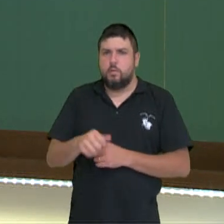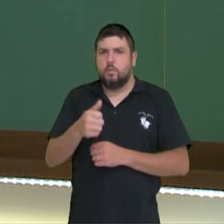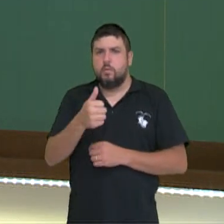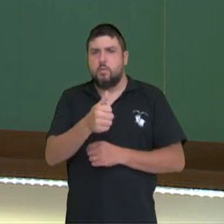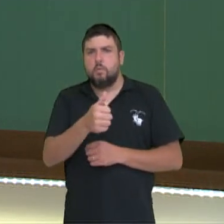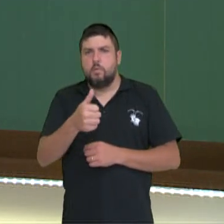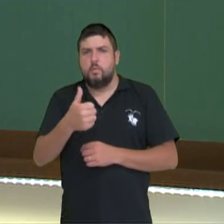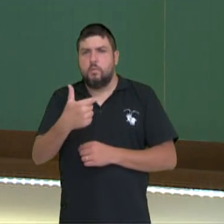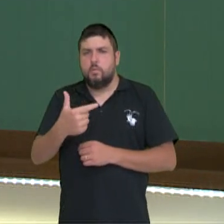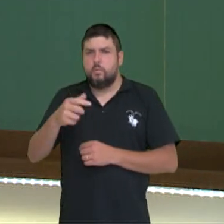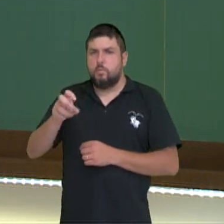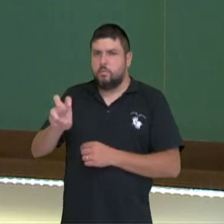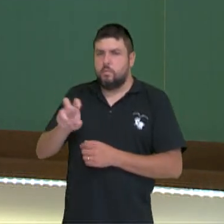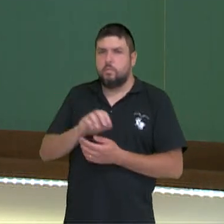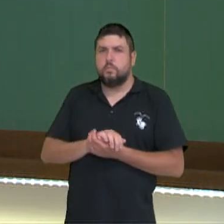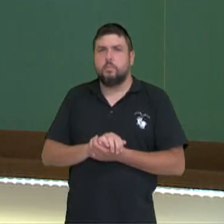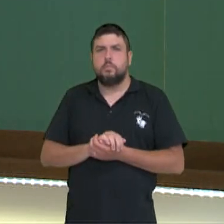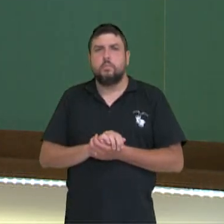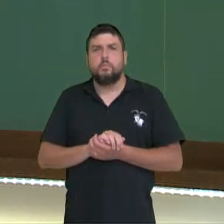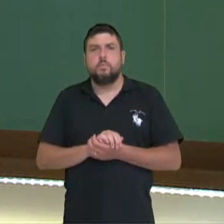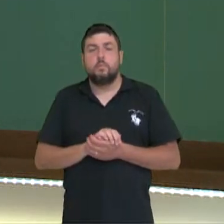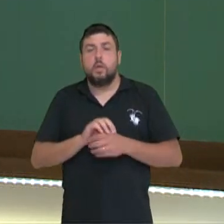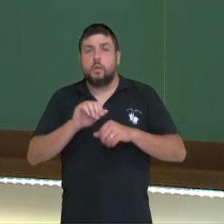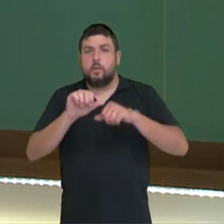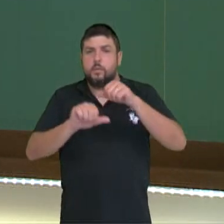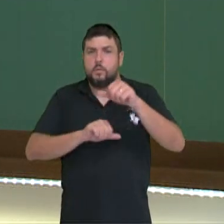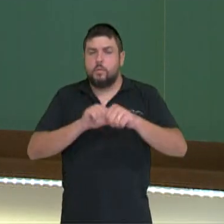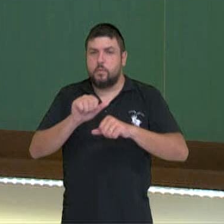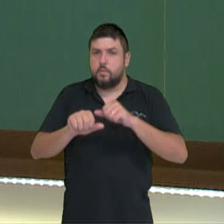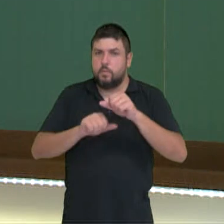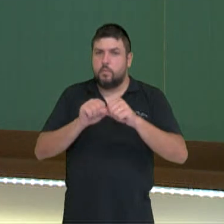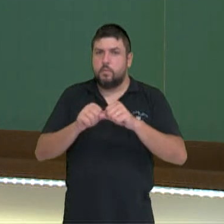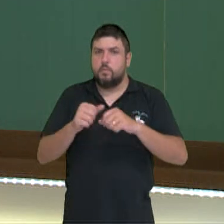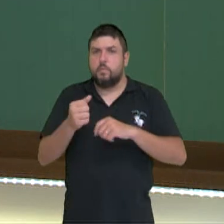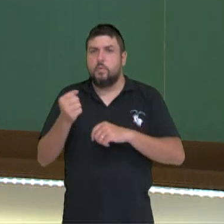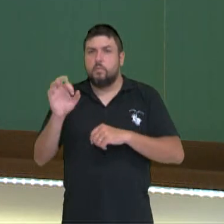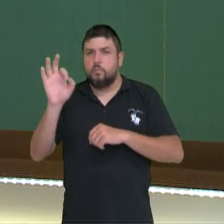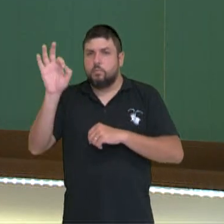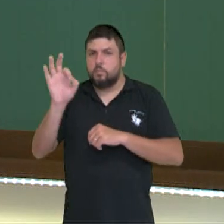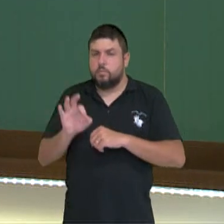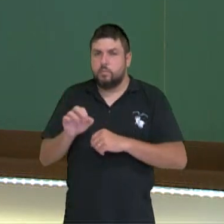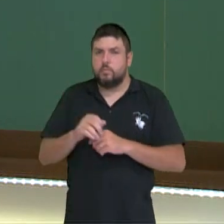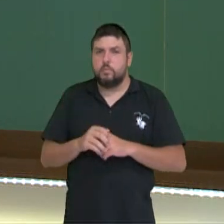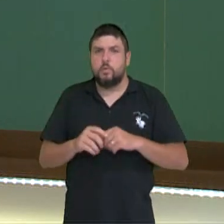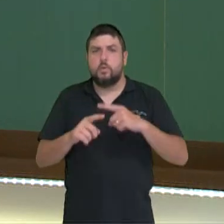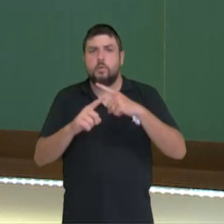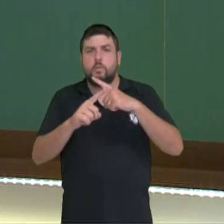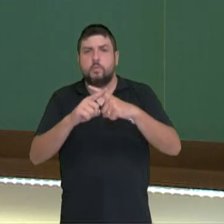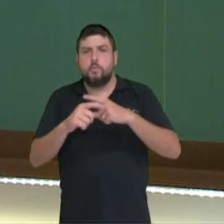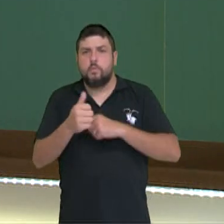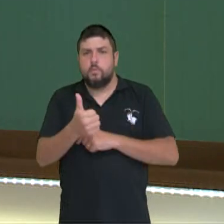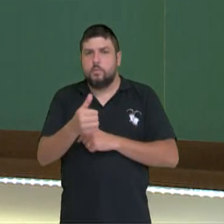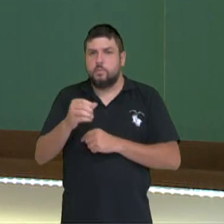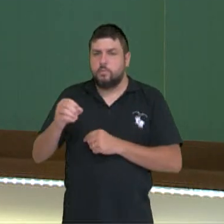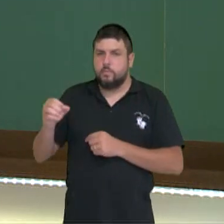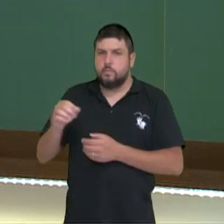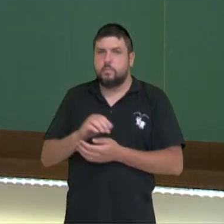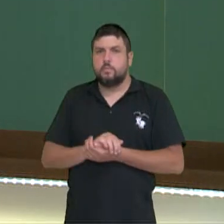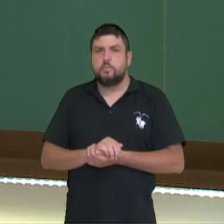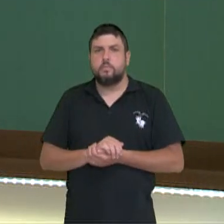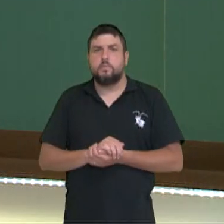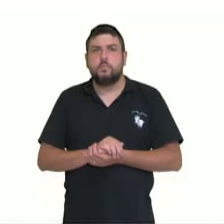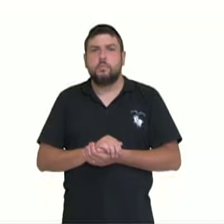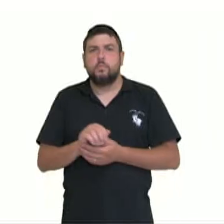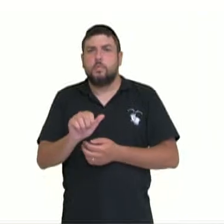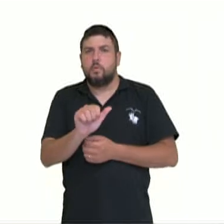0,1125. Para transformar isso em porcentagem, você multiplica por 100. 0,1125 vezes 100 equivale